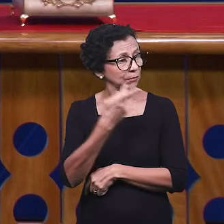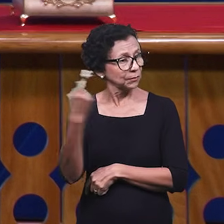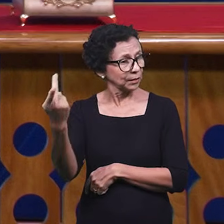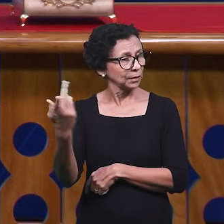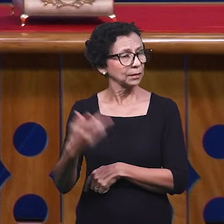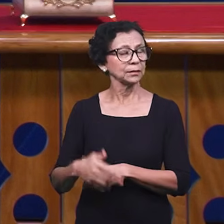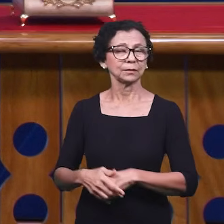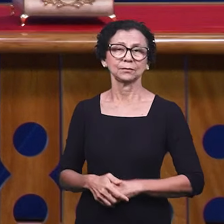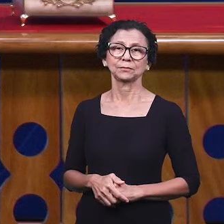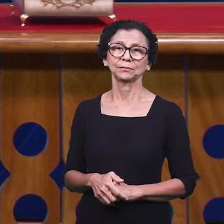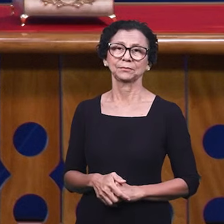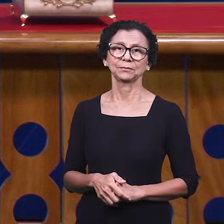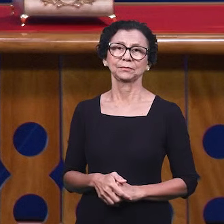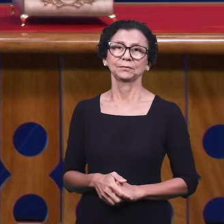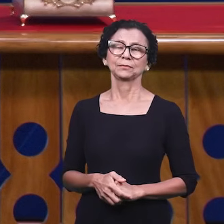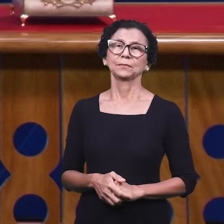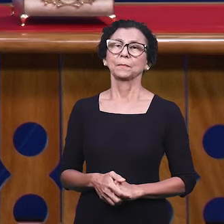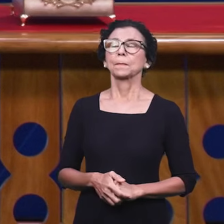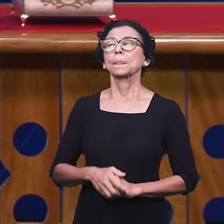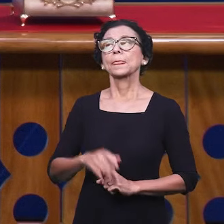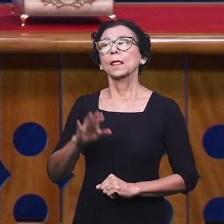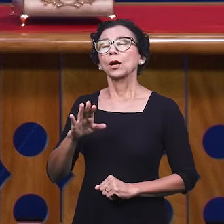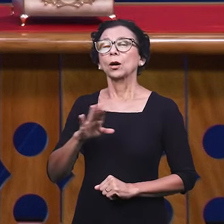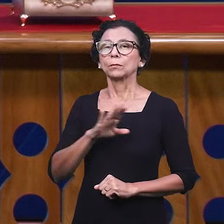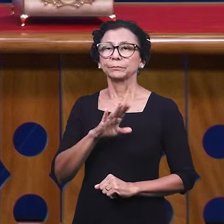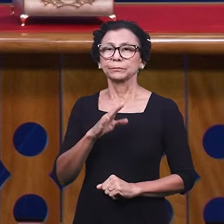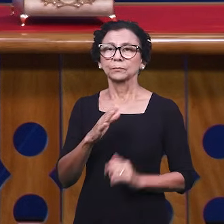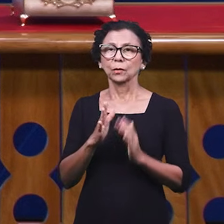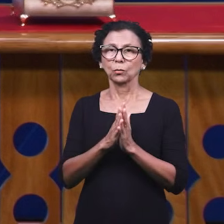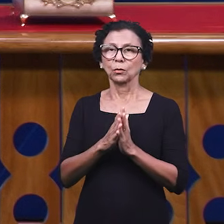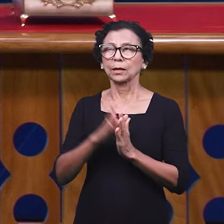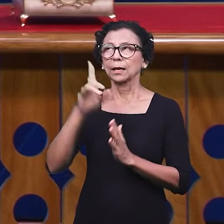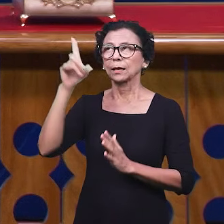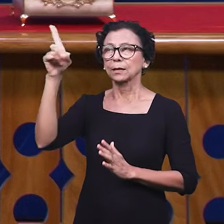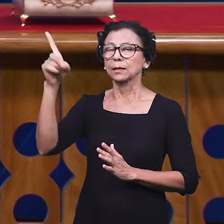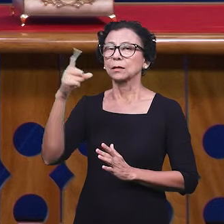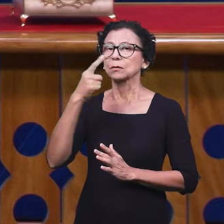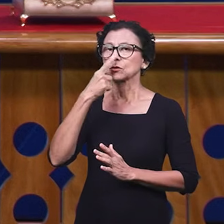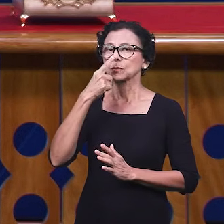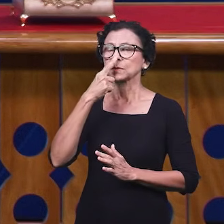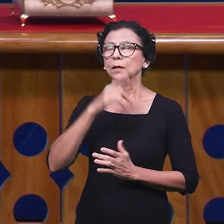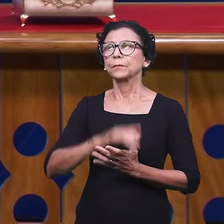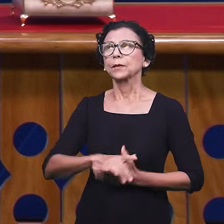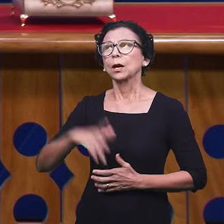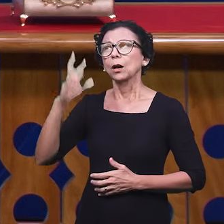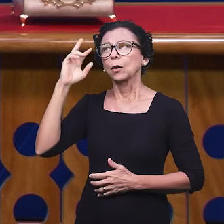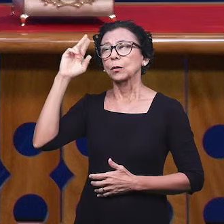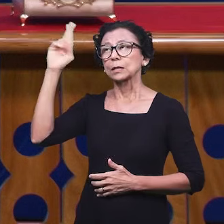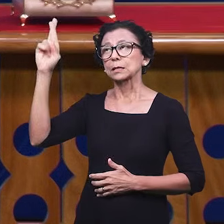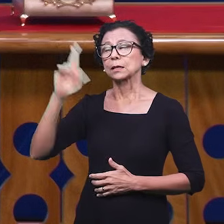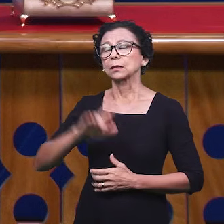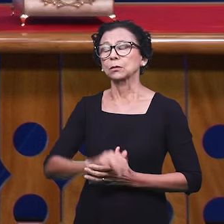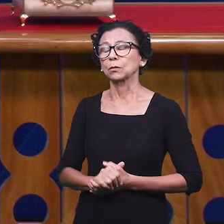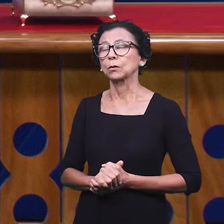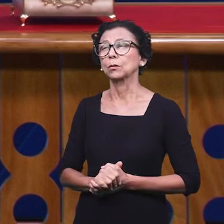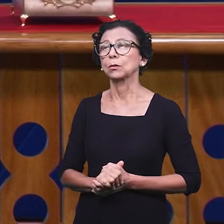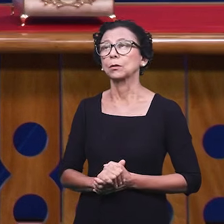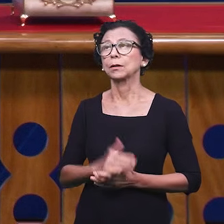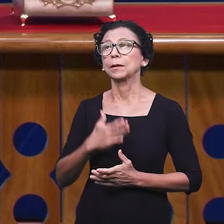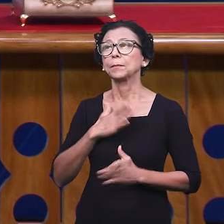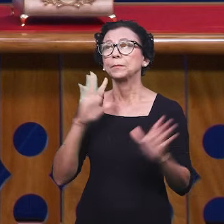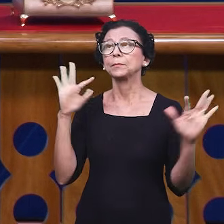orar com intimidade com o Senhor. Senhor, olha, a minha casa tem uma promessa. O meu lar é fruto